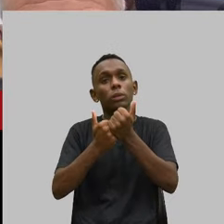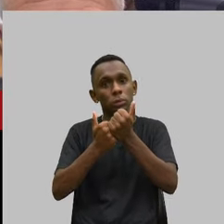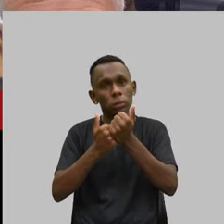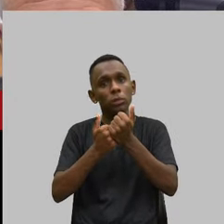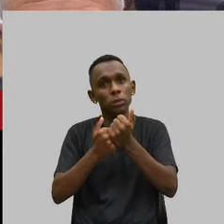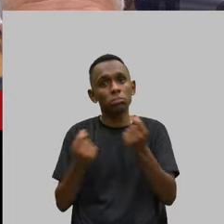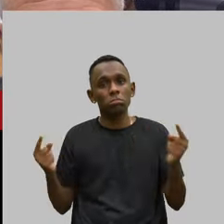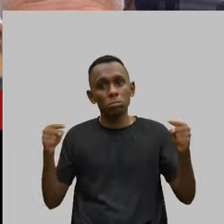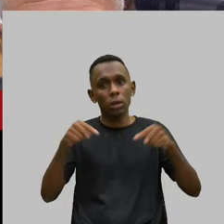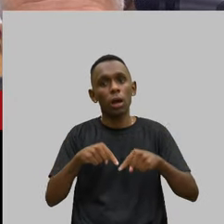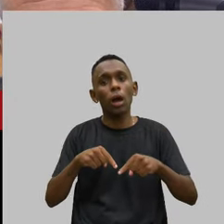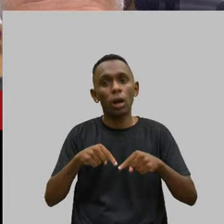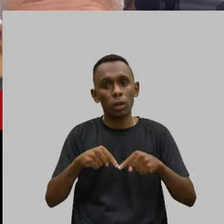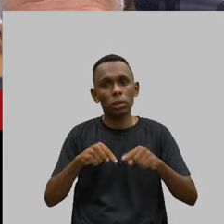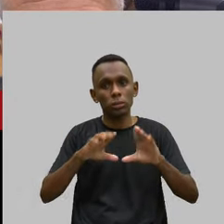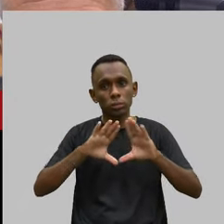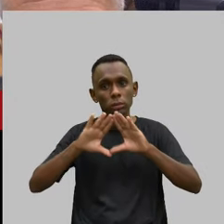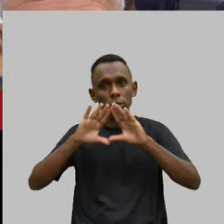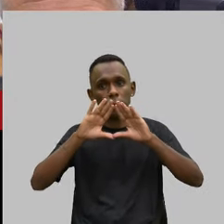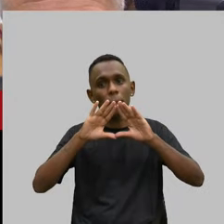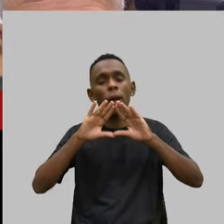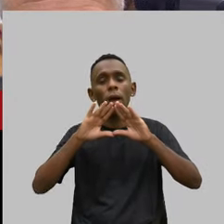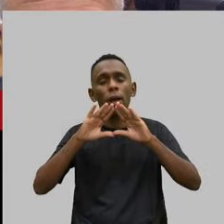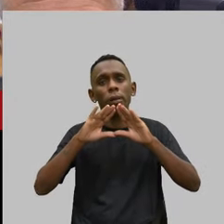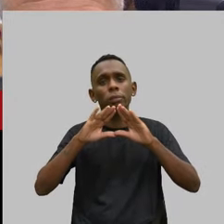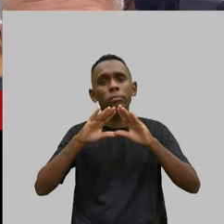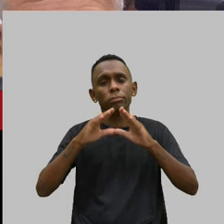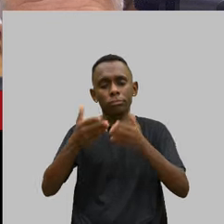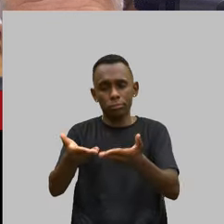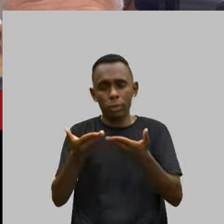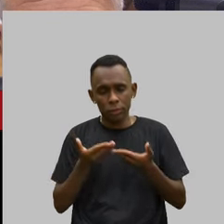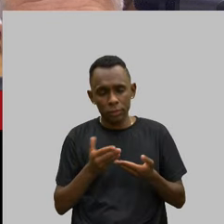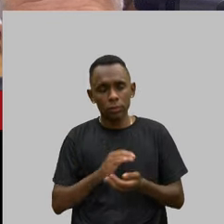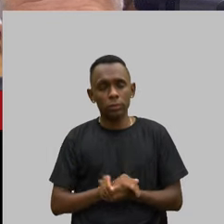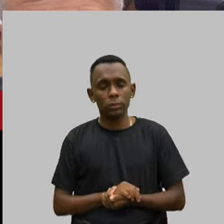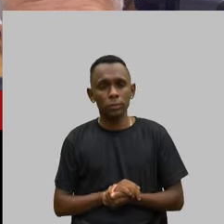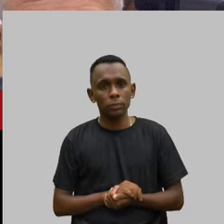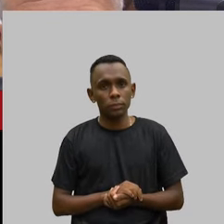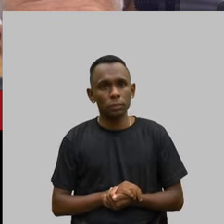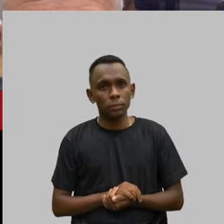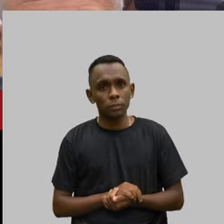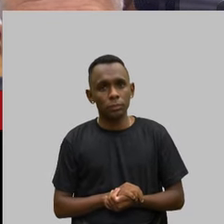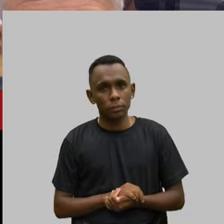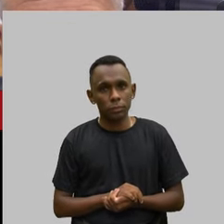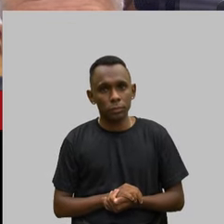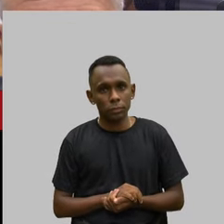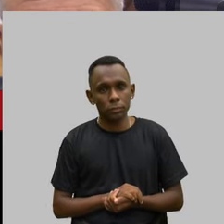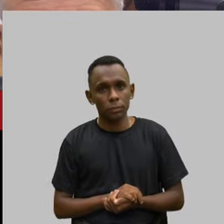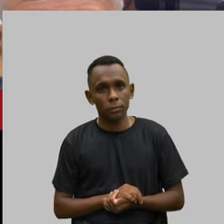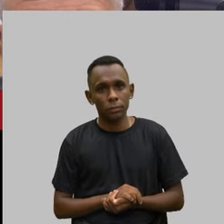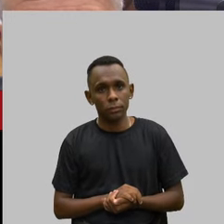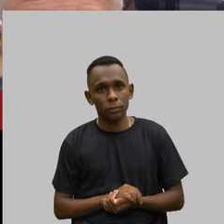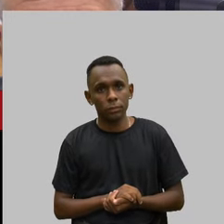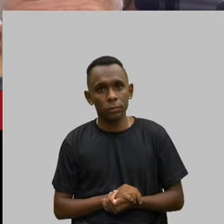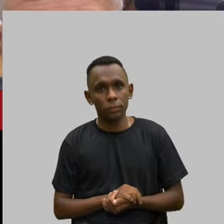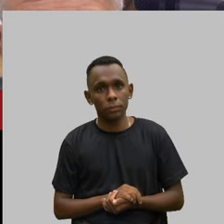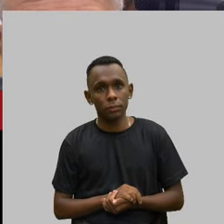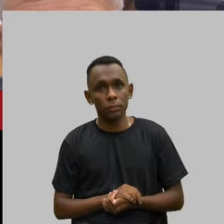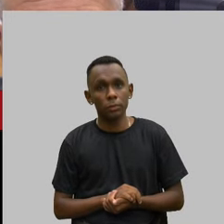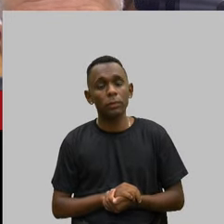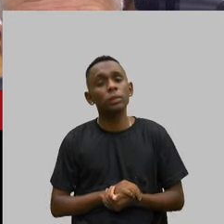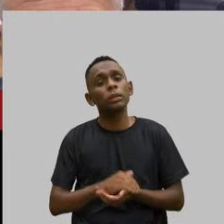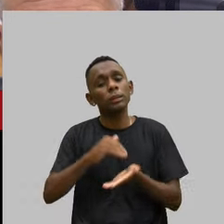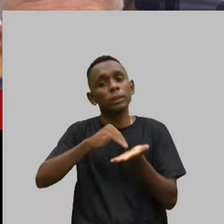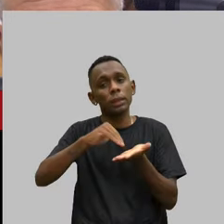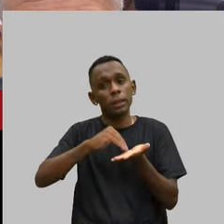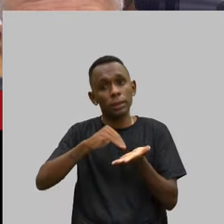a assembleia muito bem-vindos a essa assembleia e me permitam aqui secretária Camila